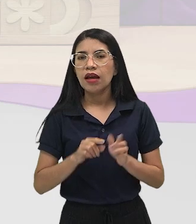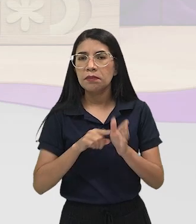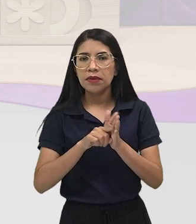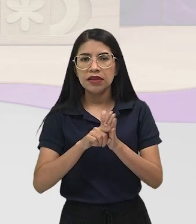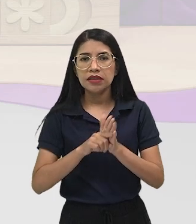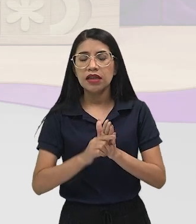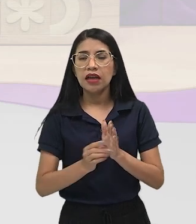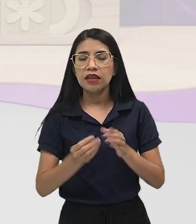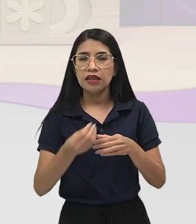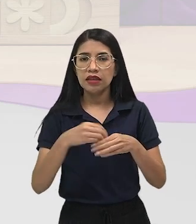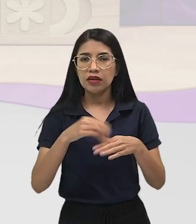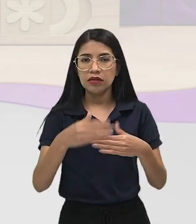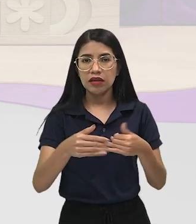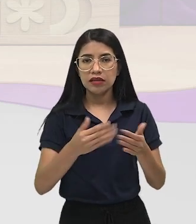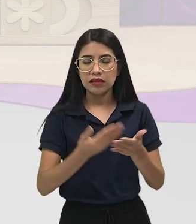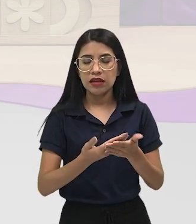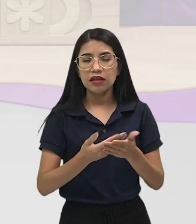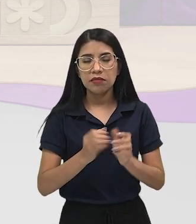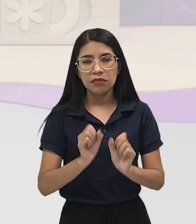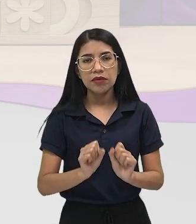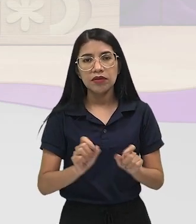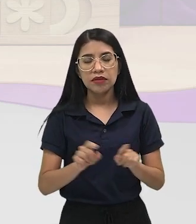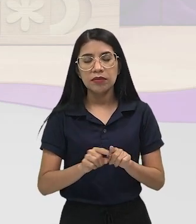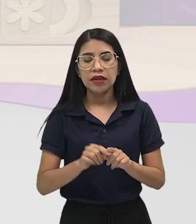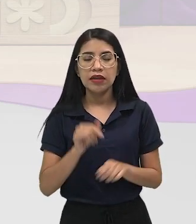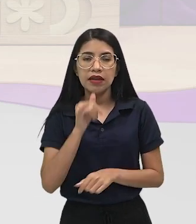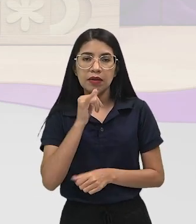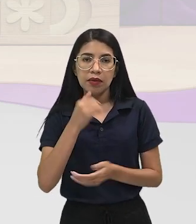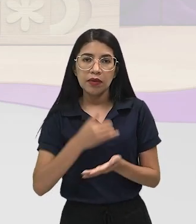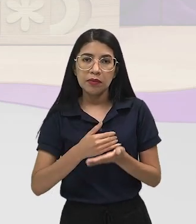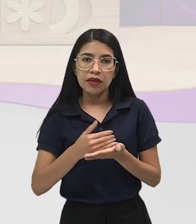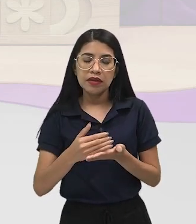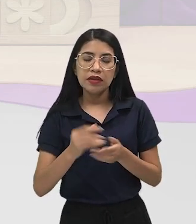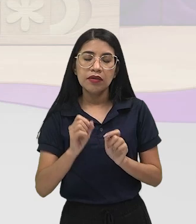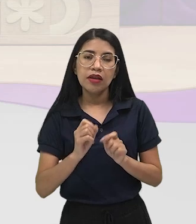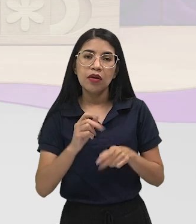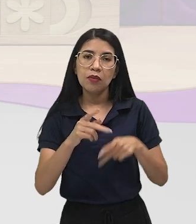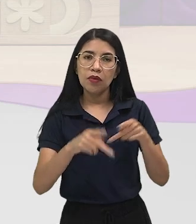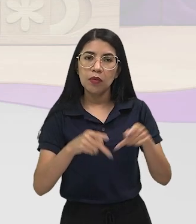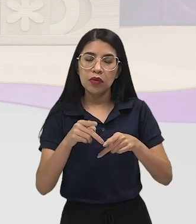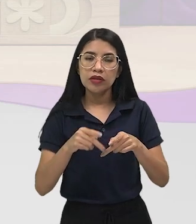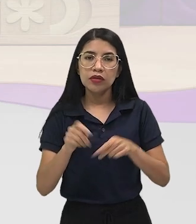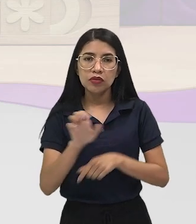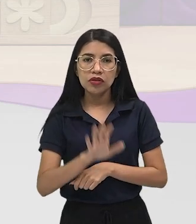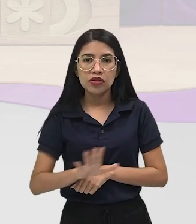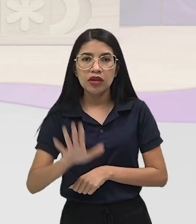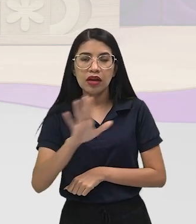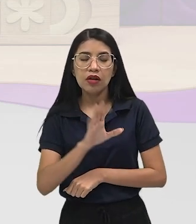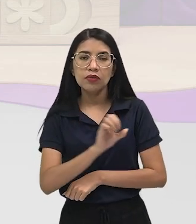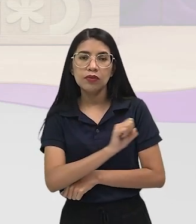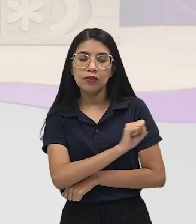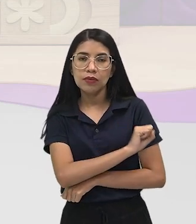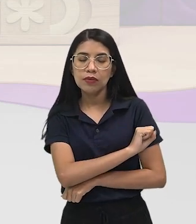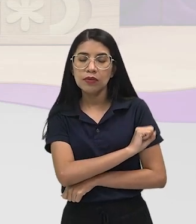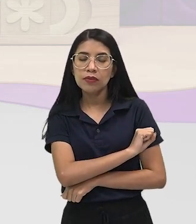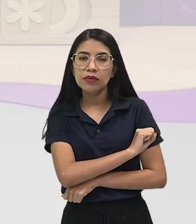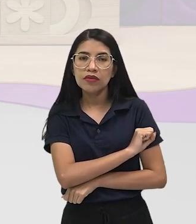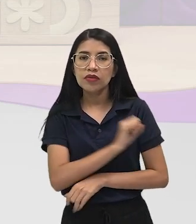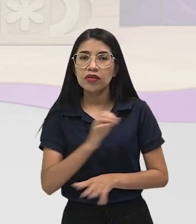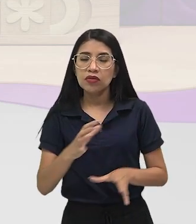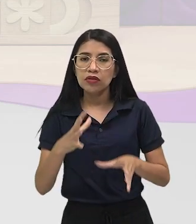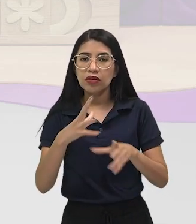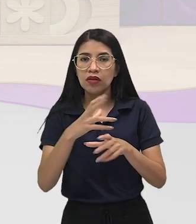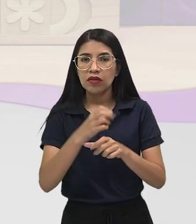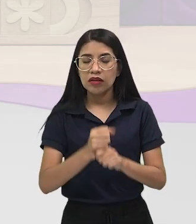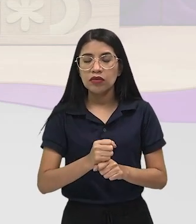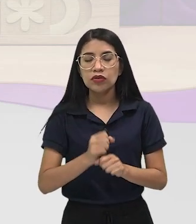Posso. Por exemplo, eu iniciei falando, vamos falar da população do 8º aninho, ou seja, o conjunto de